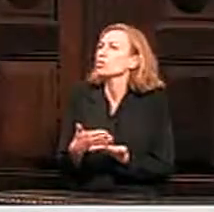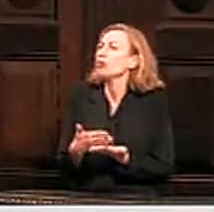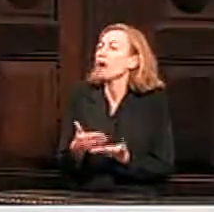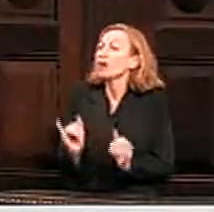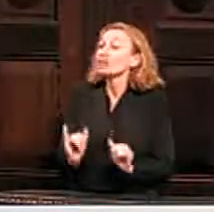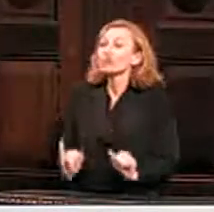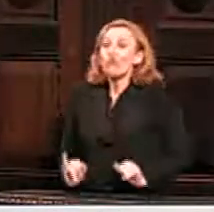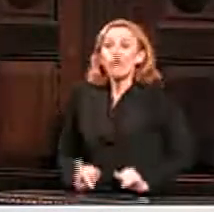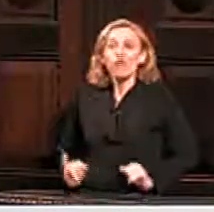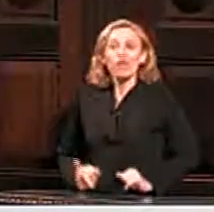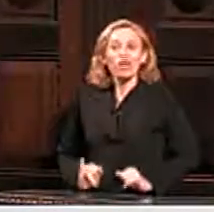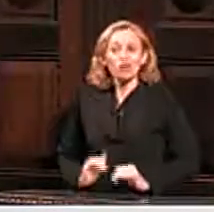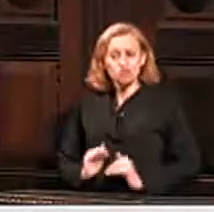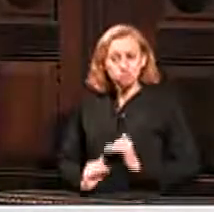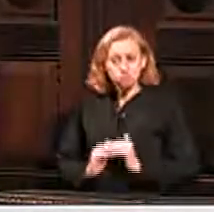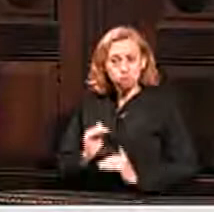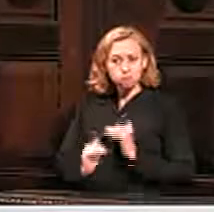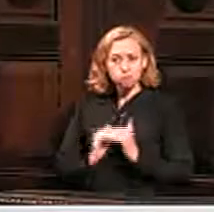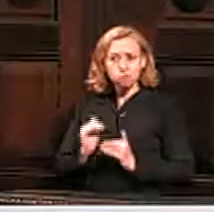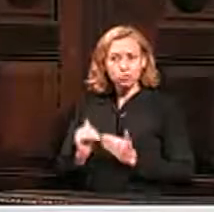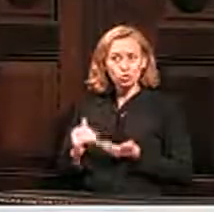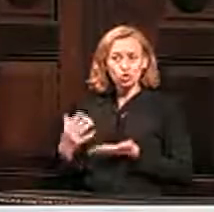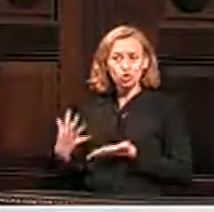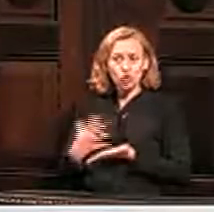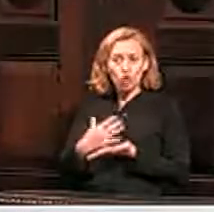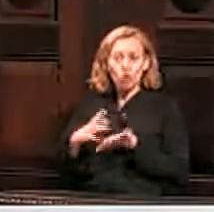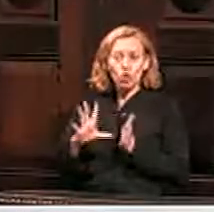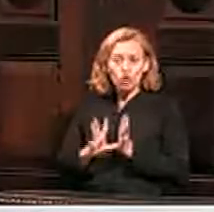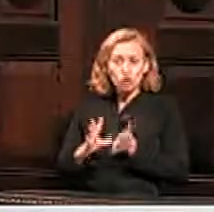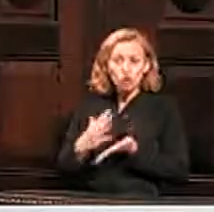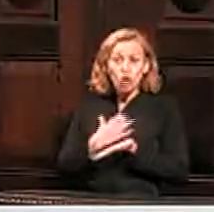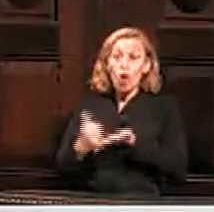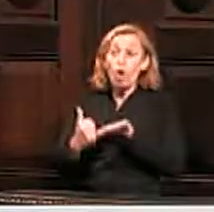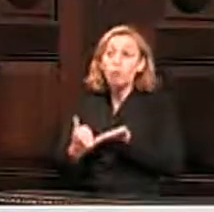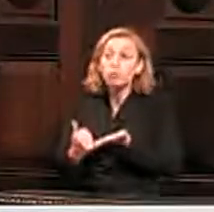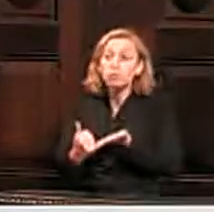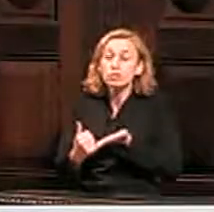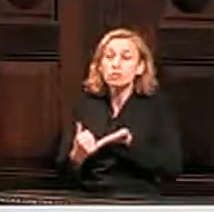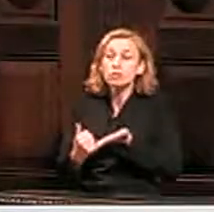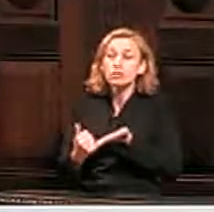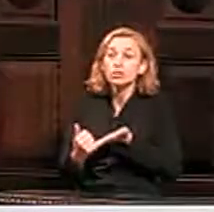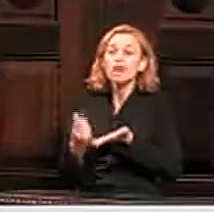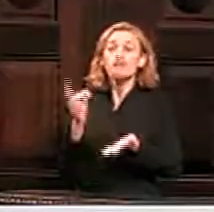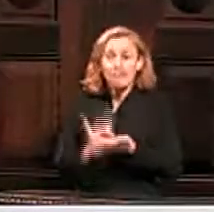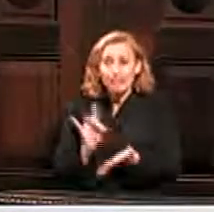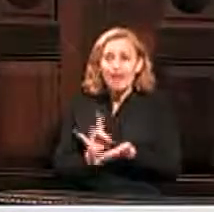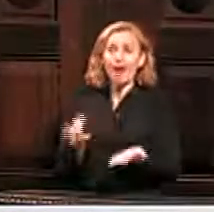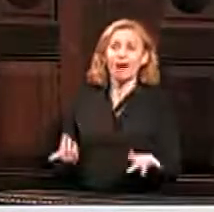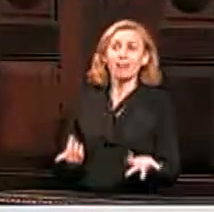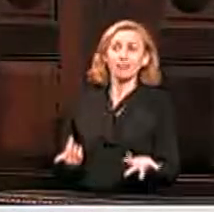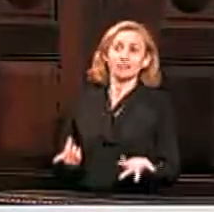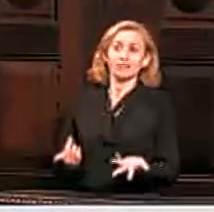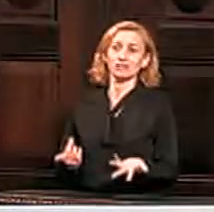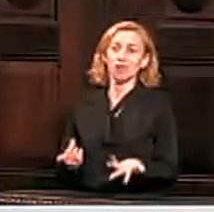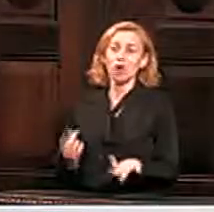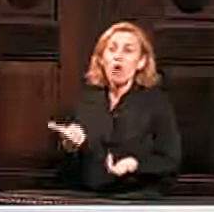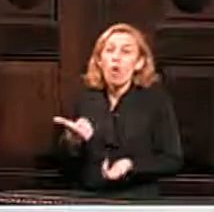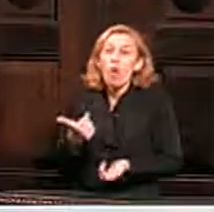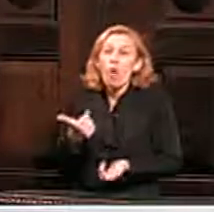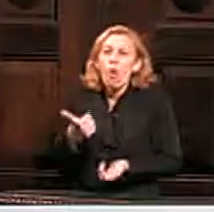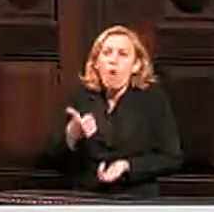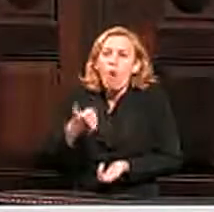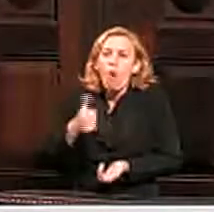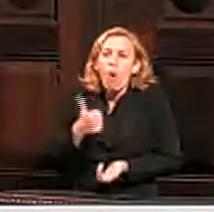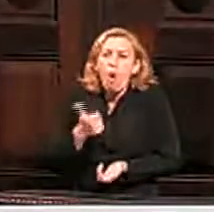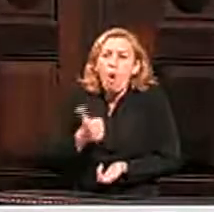sofrer um processo de extorsão. Esta que é a verdade, uma extorsão. 11